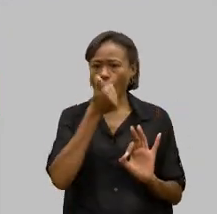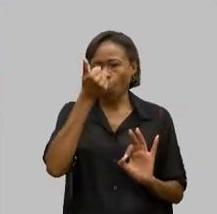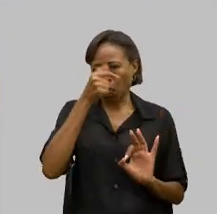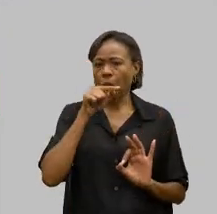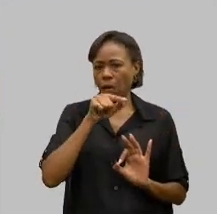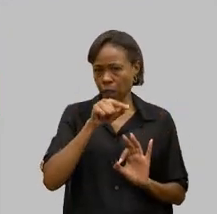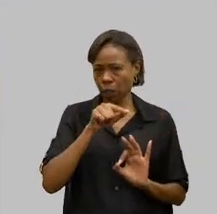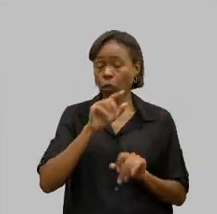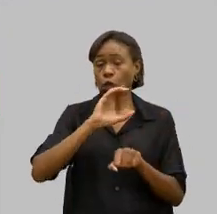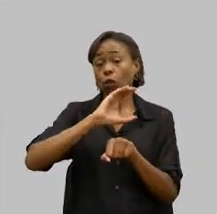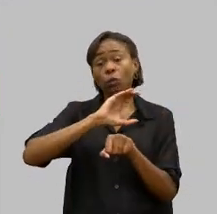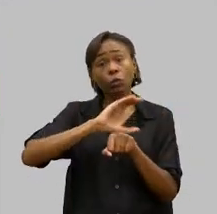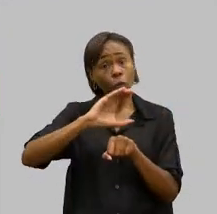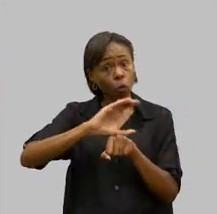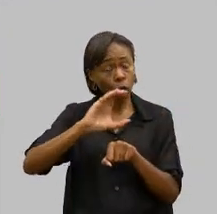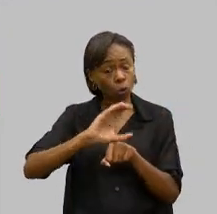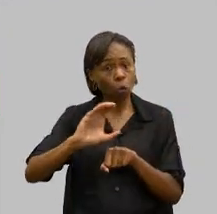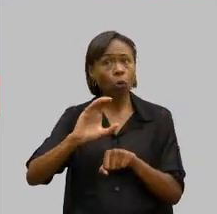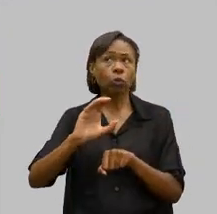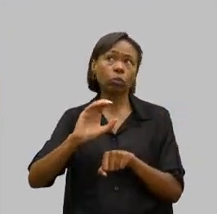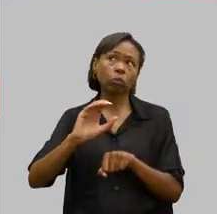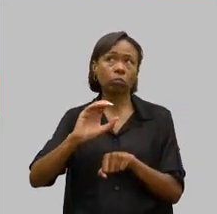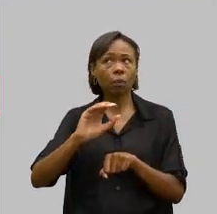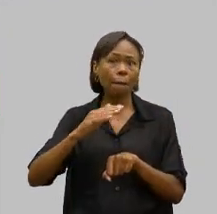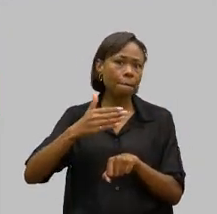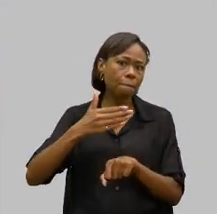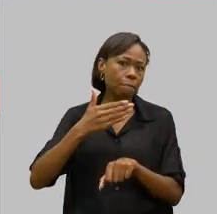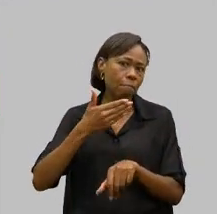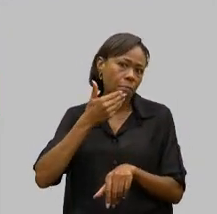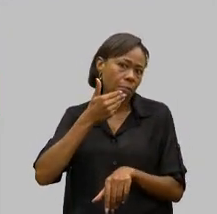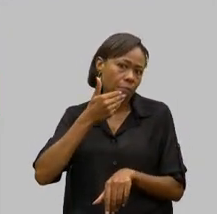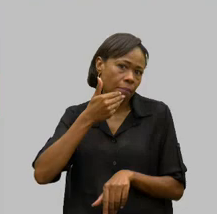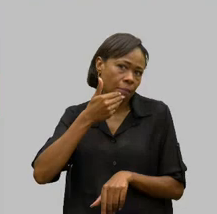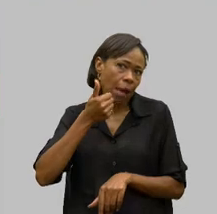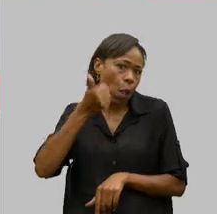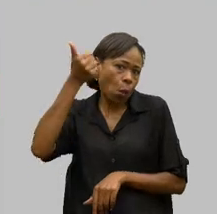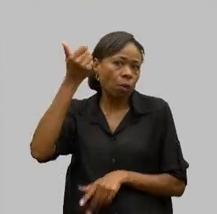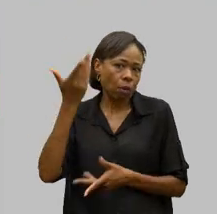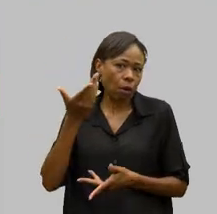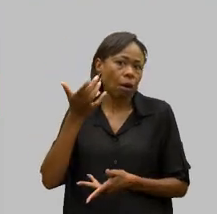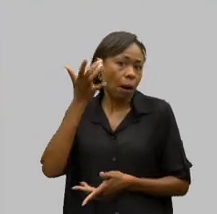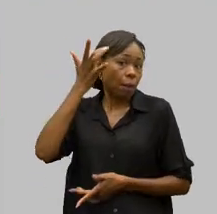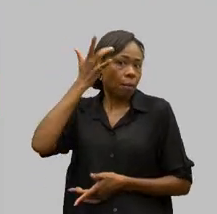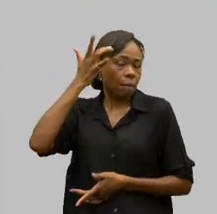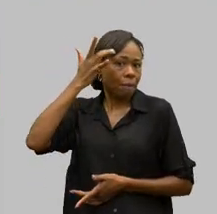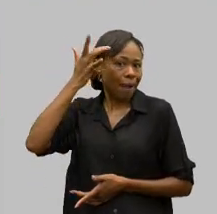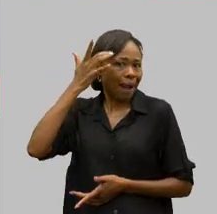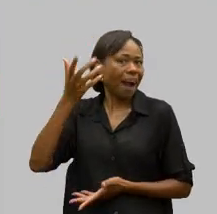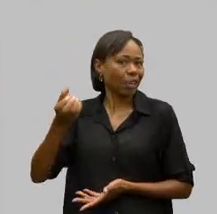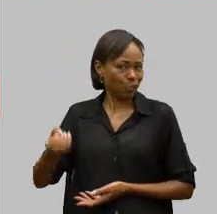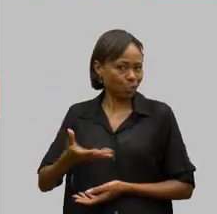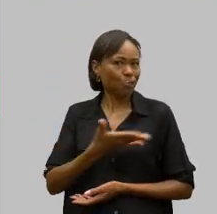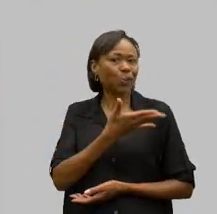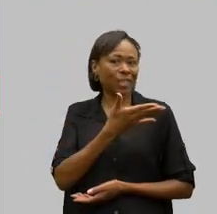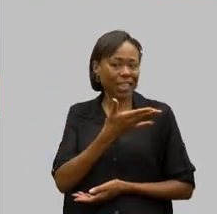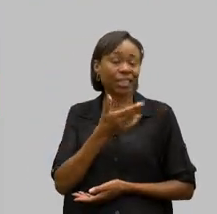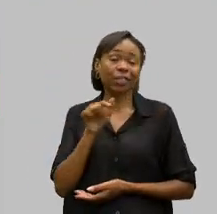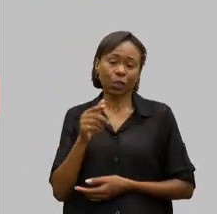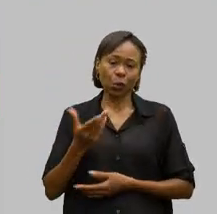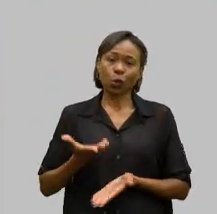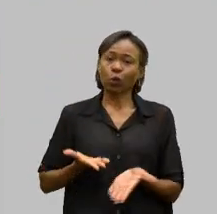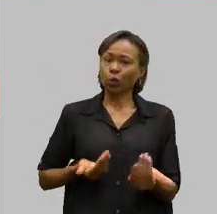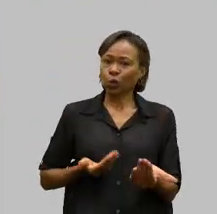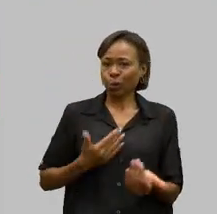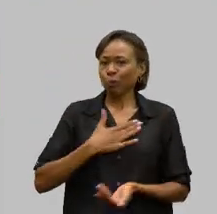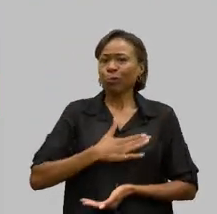cursos mais, vamos dizer, mais modernos, letalidade, cursos que os adolescentes gostam de fazer.